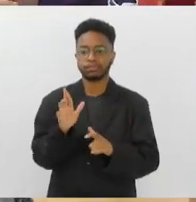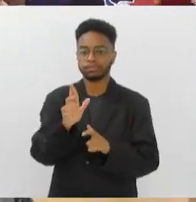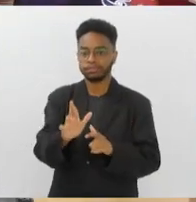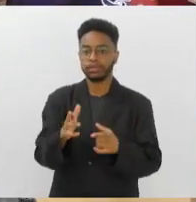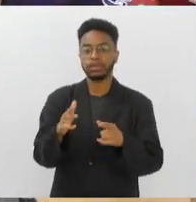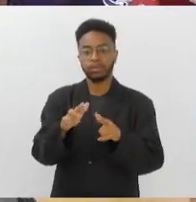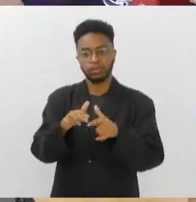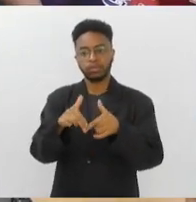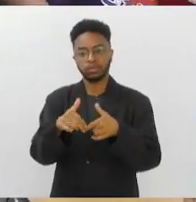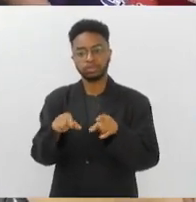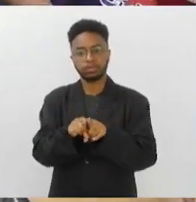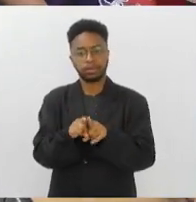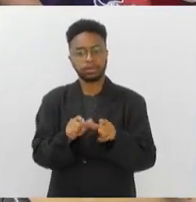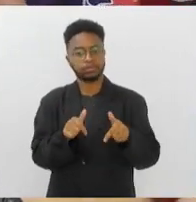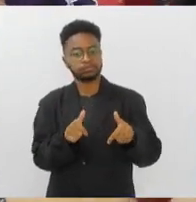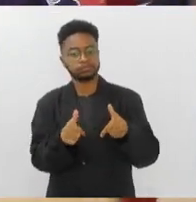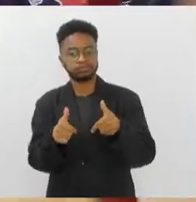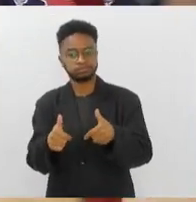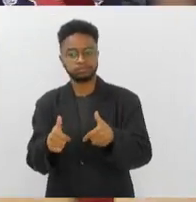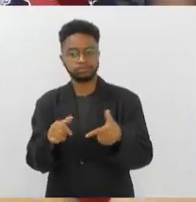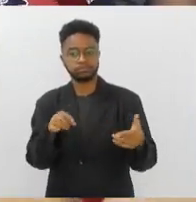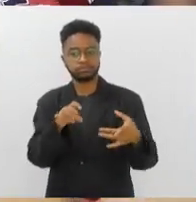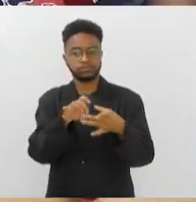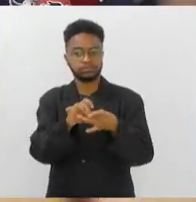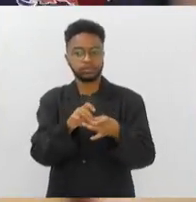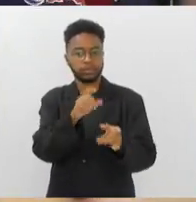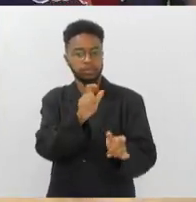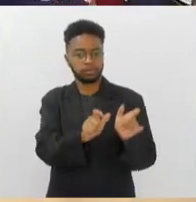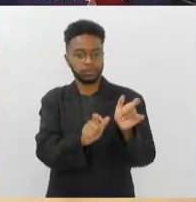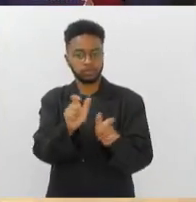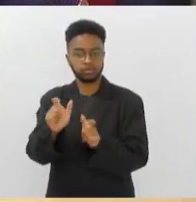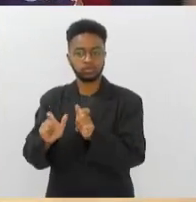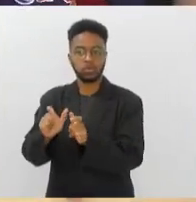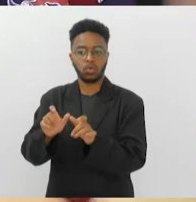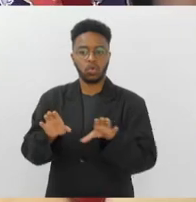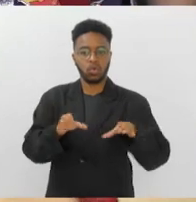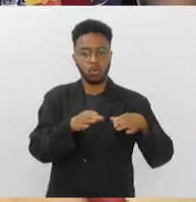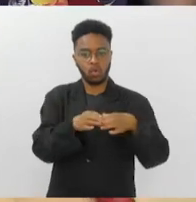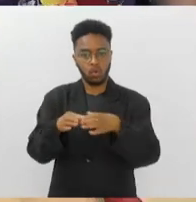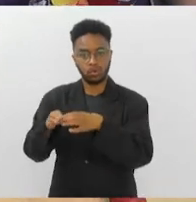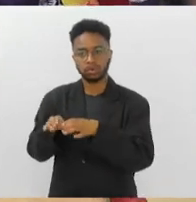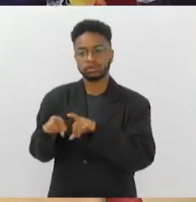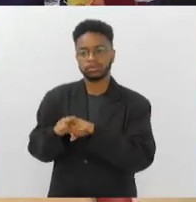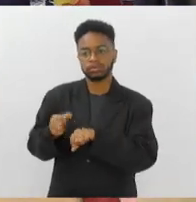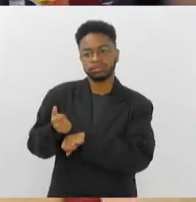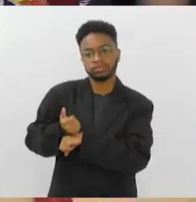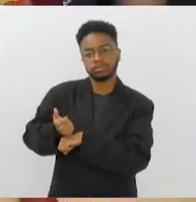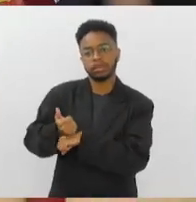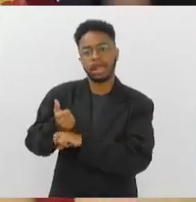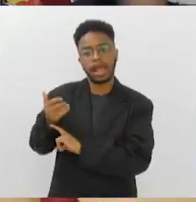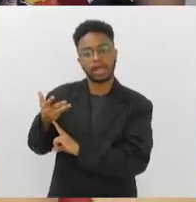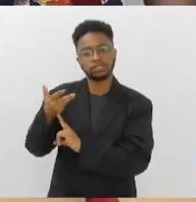por iniciativas de pessoas, de coletivos, de profissionais, de artistas, de